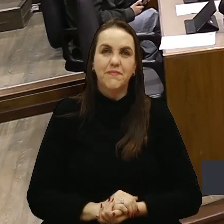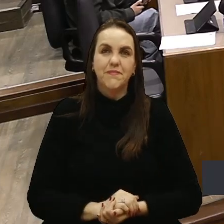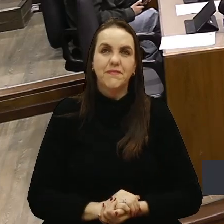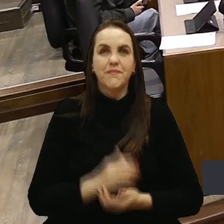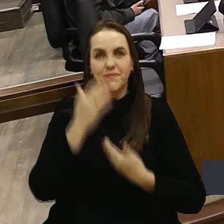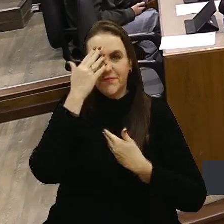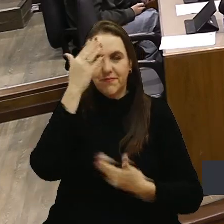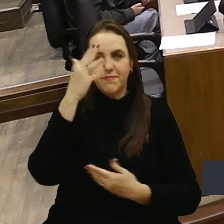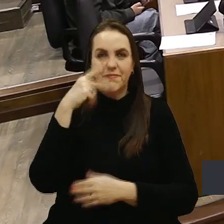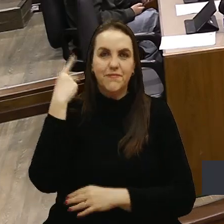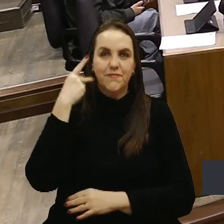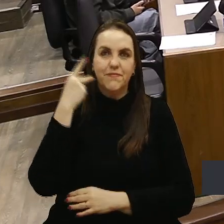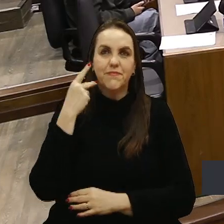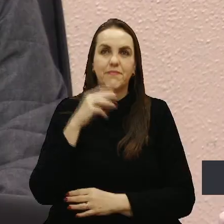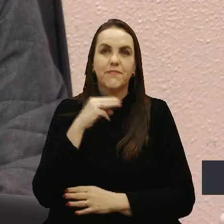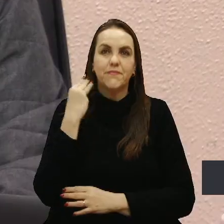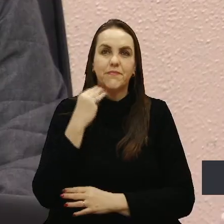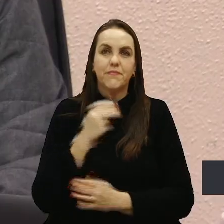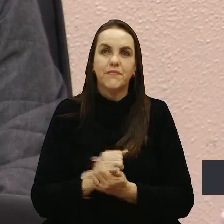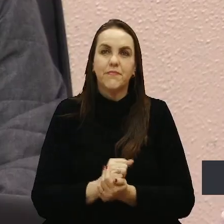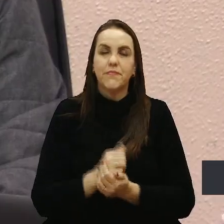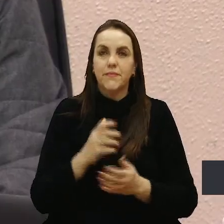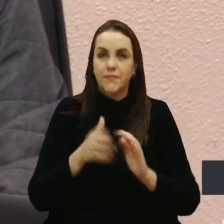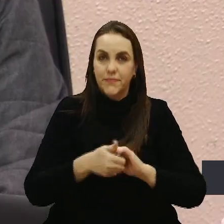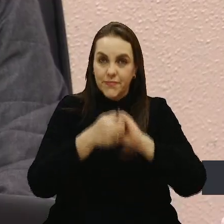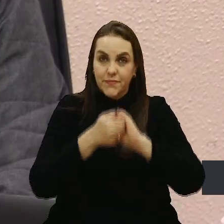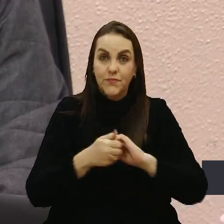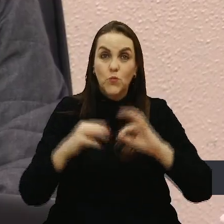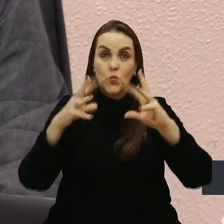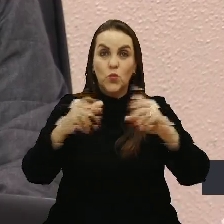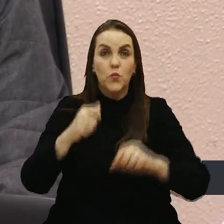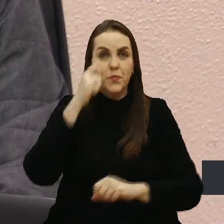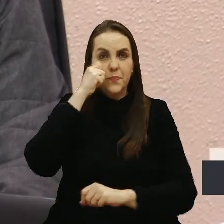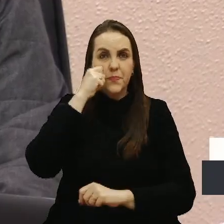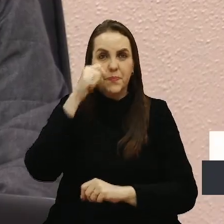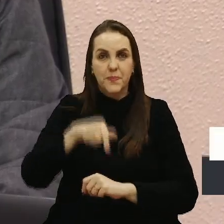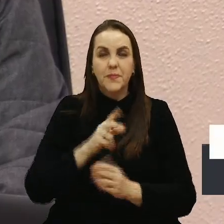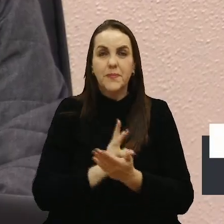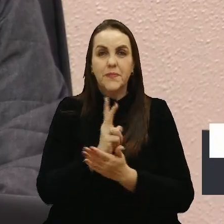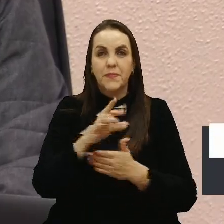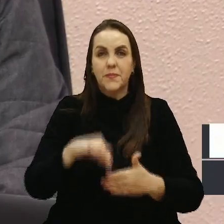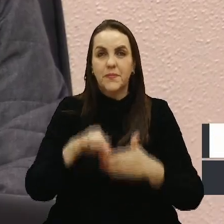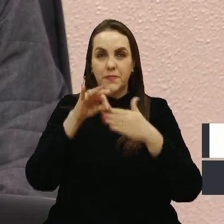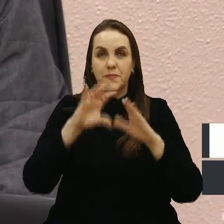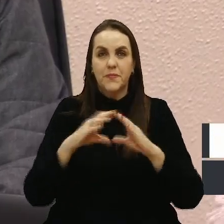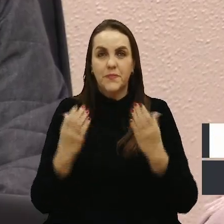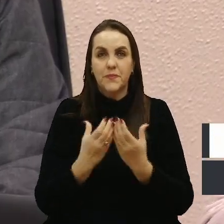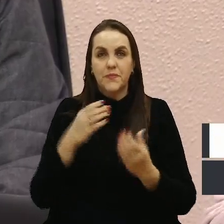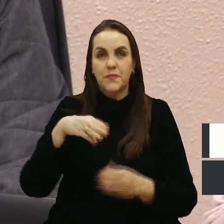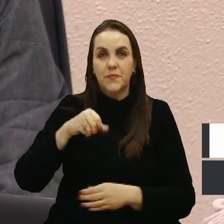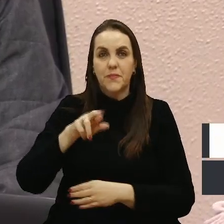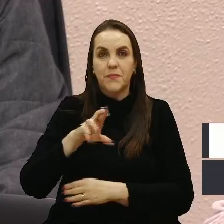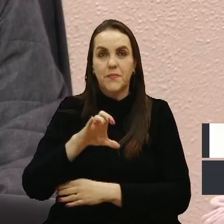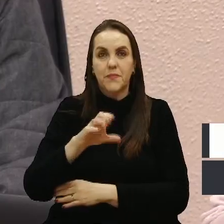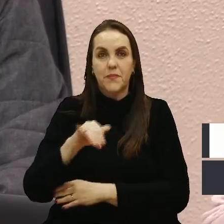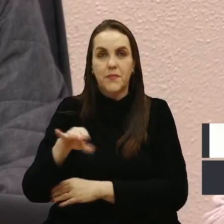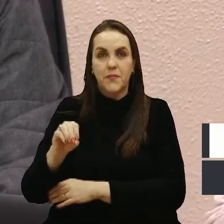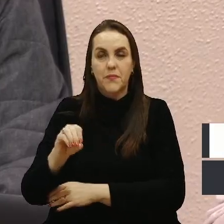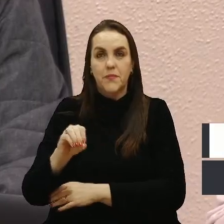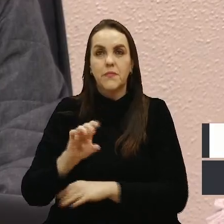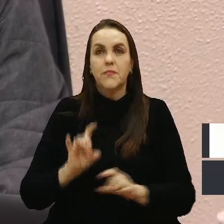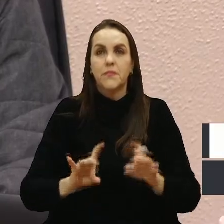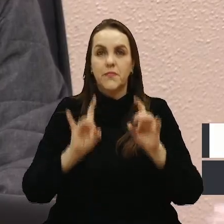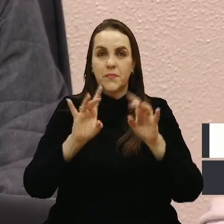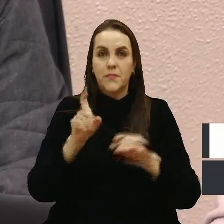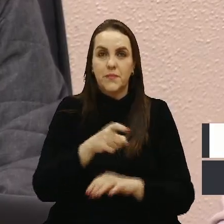Obrigado, vereadora. Quero saudar todos os presentes aqui no plenário, nosso sempre líder comunitário Marciano, em especial o ex-vereador Oswaldino